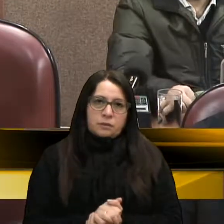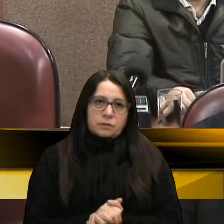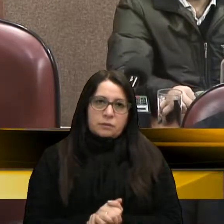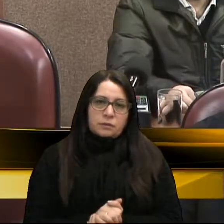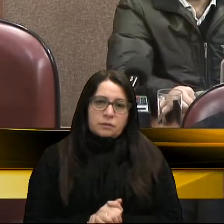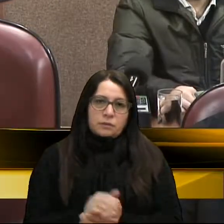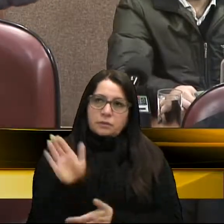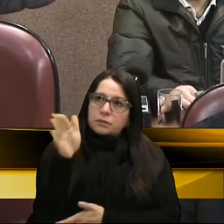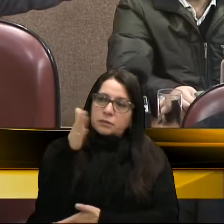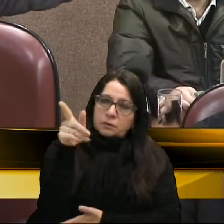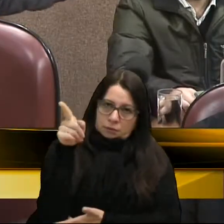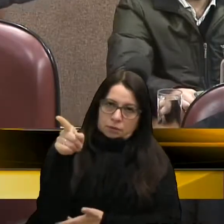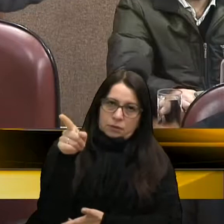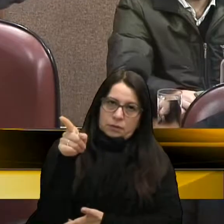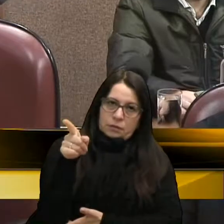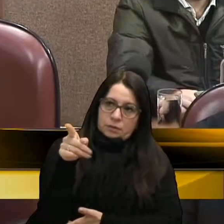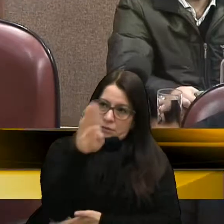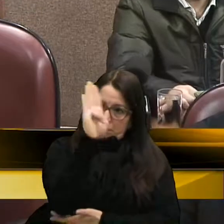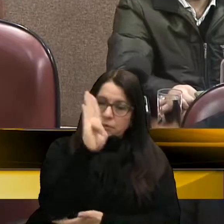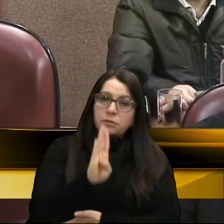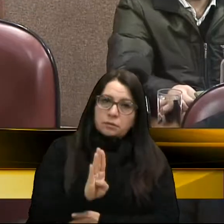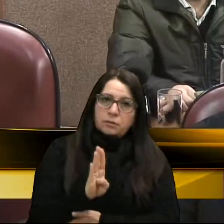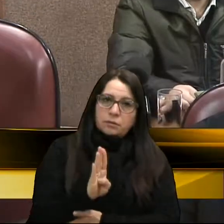A bandeira que está ali, do Brasil.